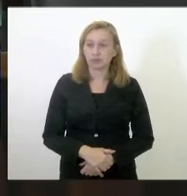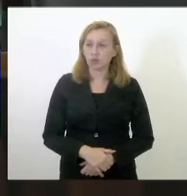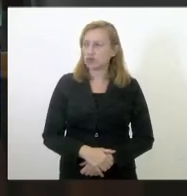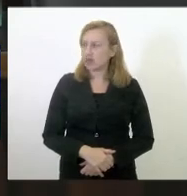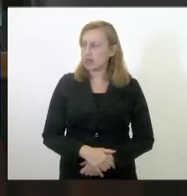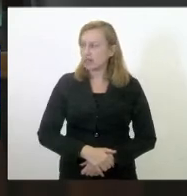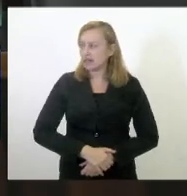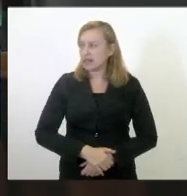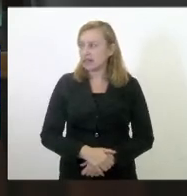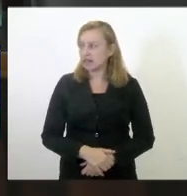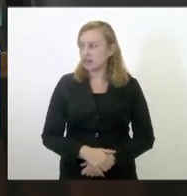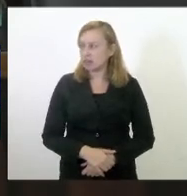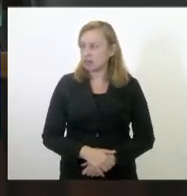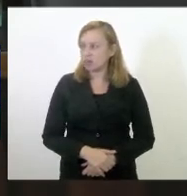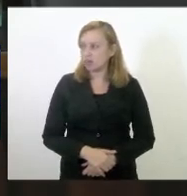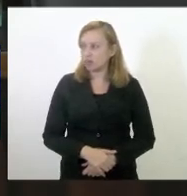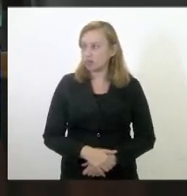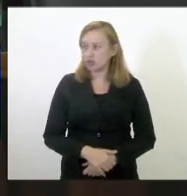Deputado Marcos Miller.